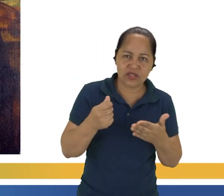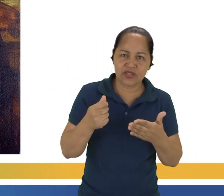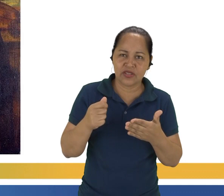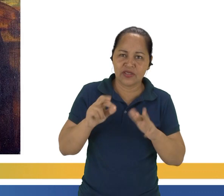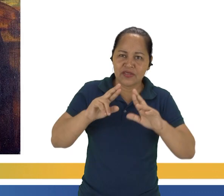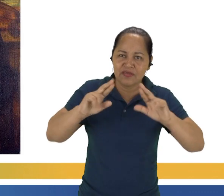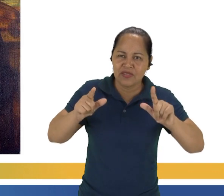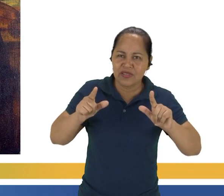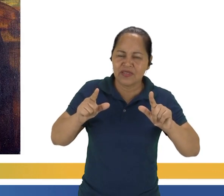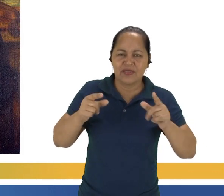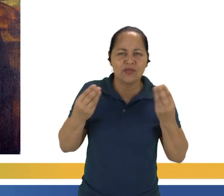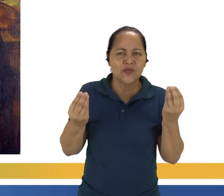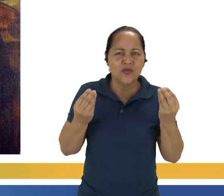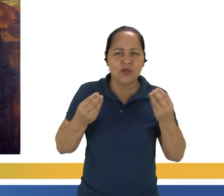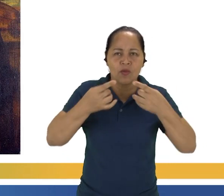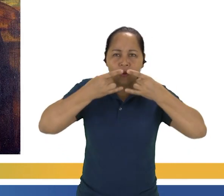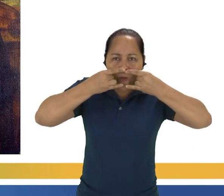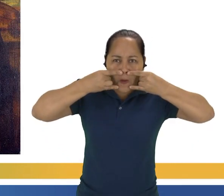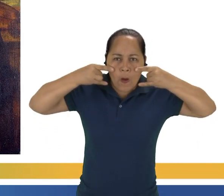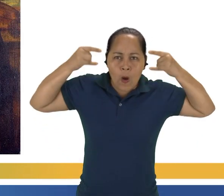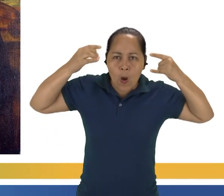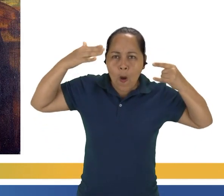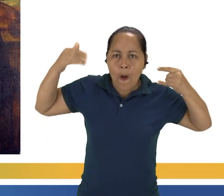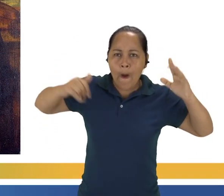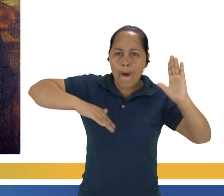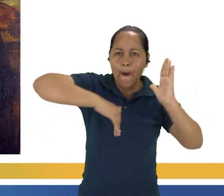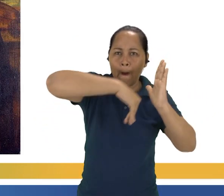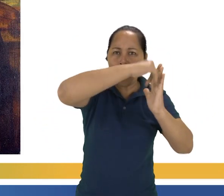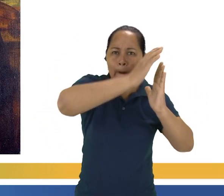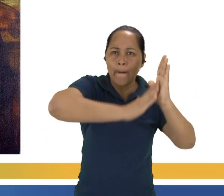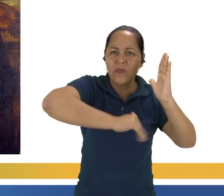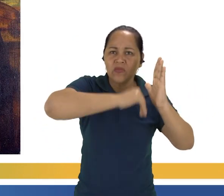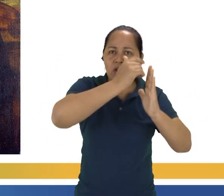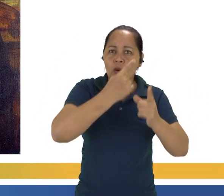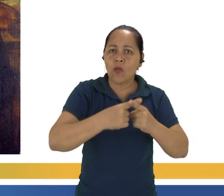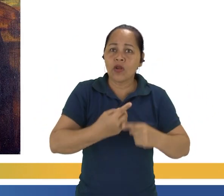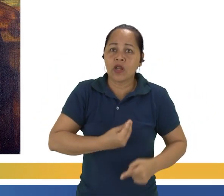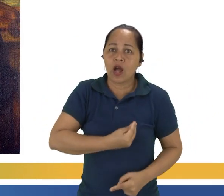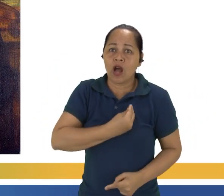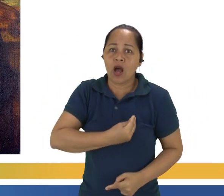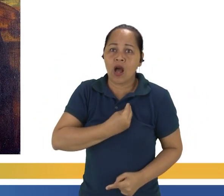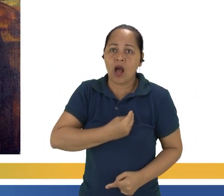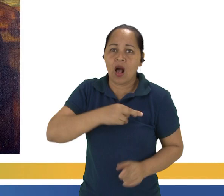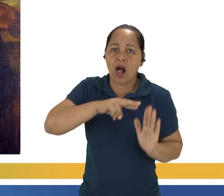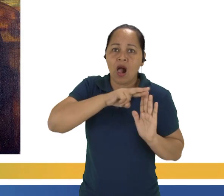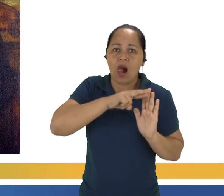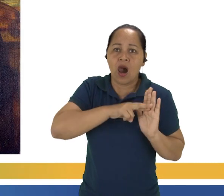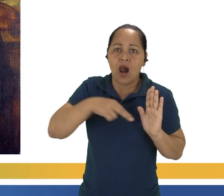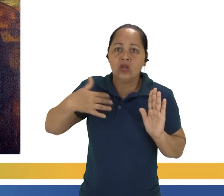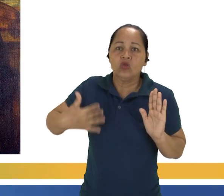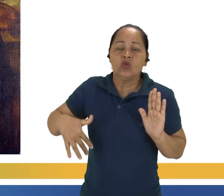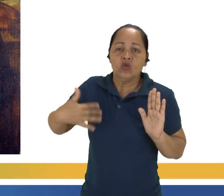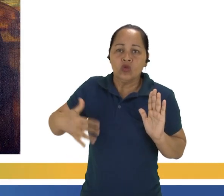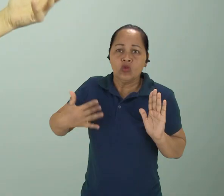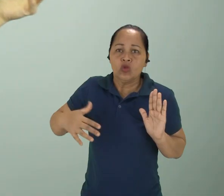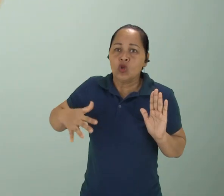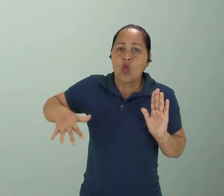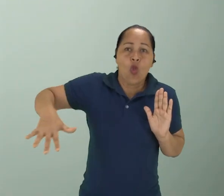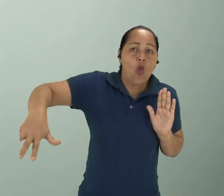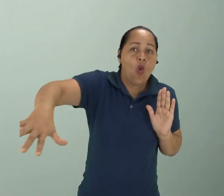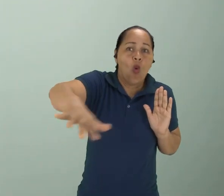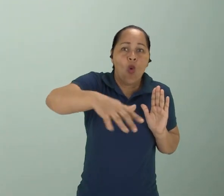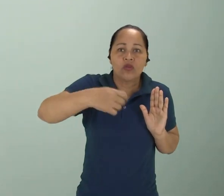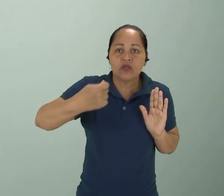mona lisa com máscara de colônia gente a máscara é uma nova regra de convivência social um desafio ético como me